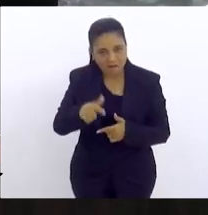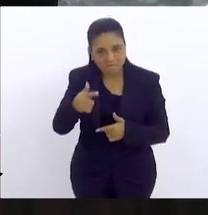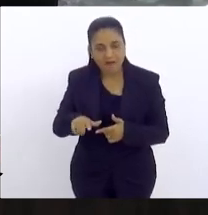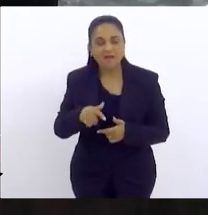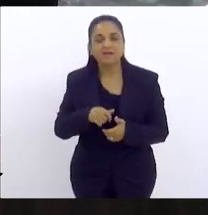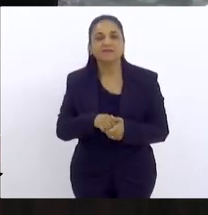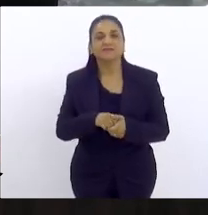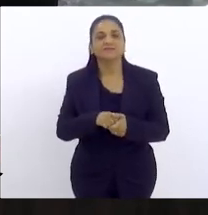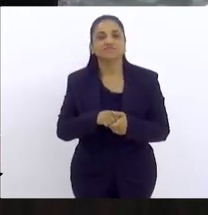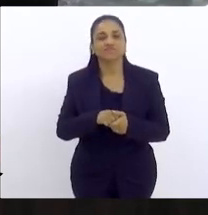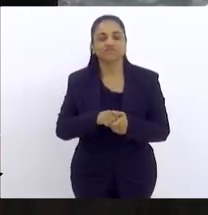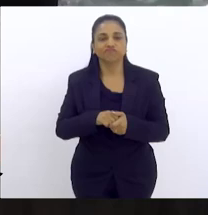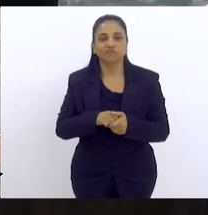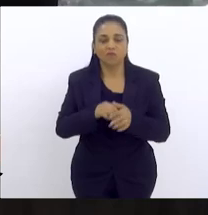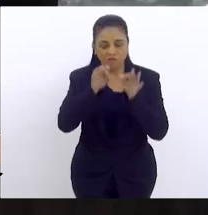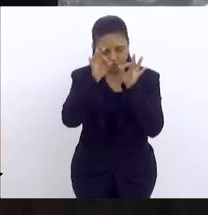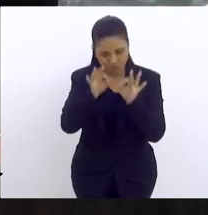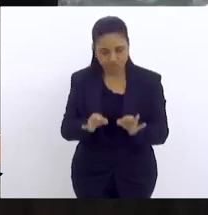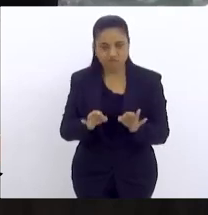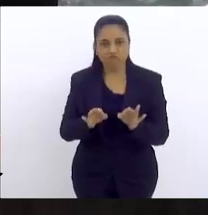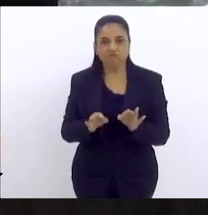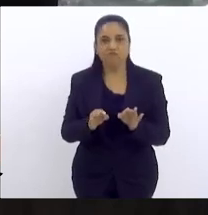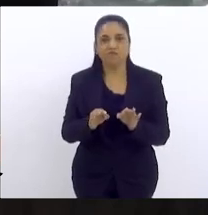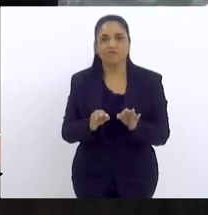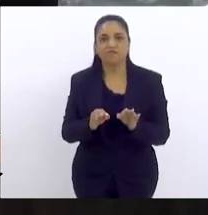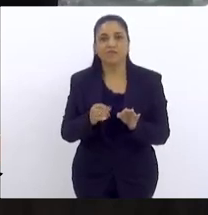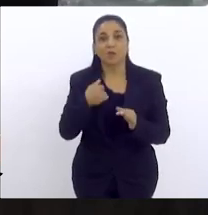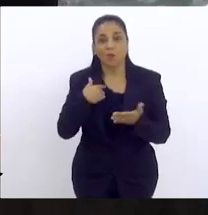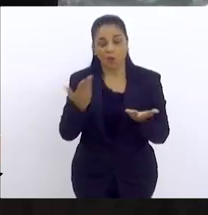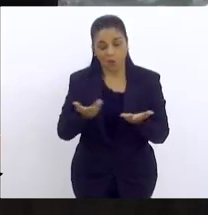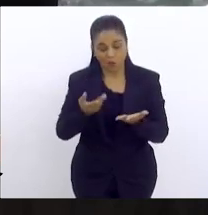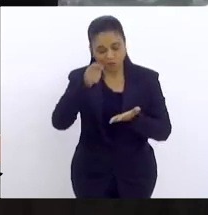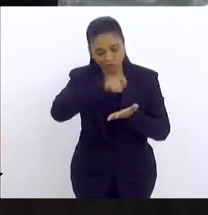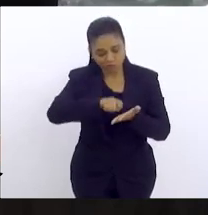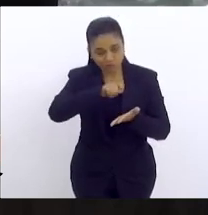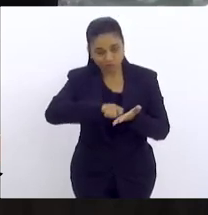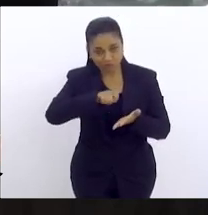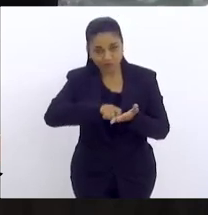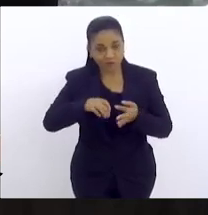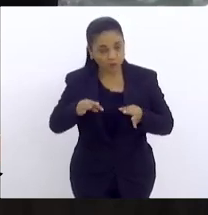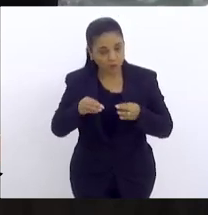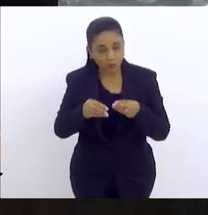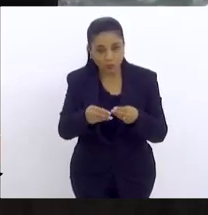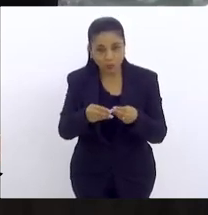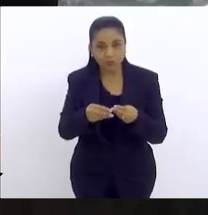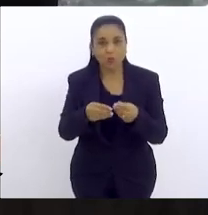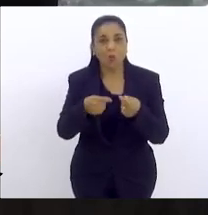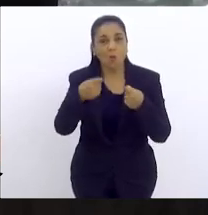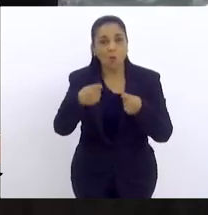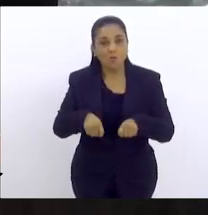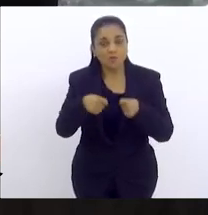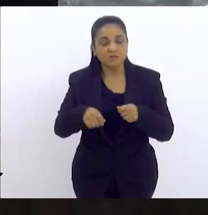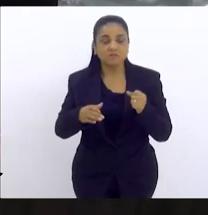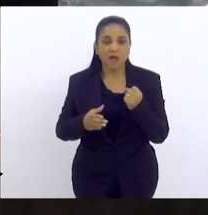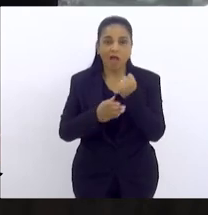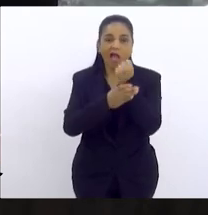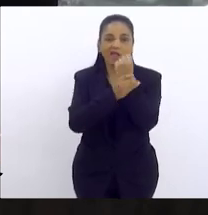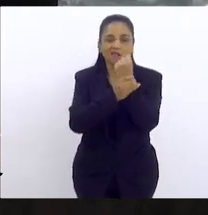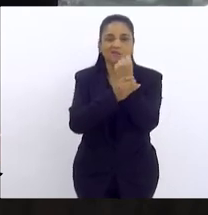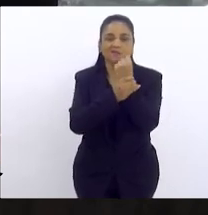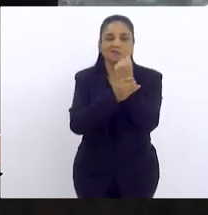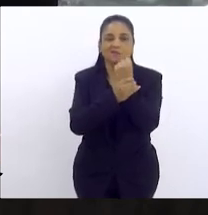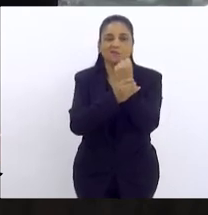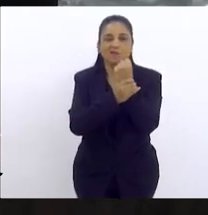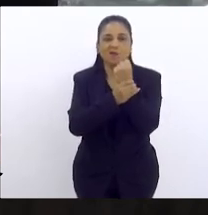de forma oficial eu hoje a partir de hoje vou ter que escrever tudo Exatamente porque eu preciso me assegurar porque a covardia